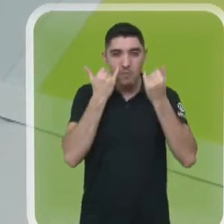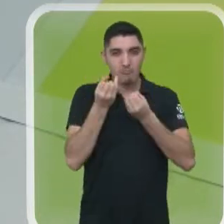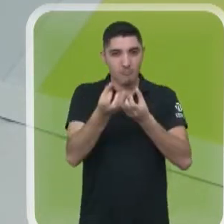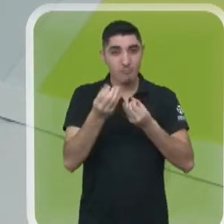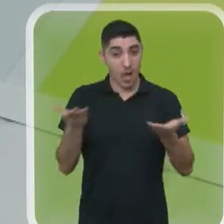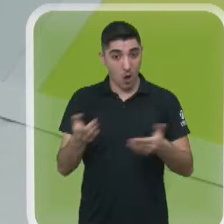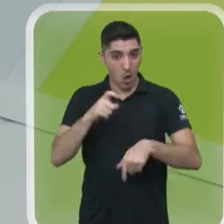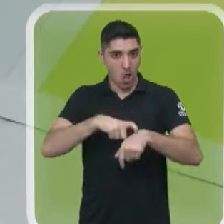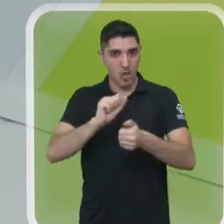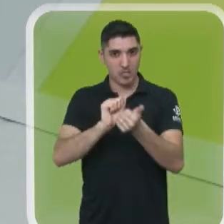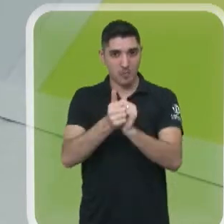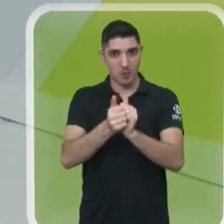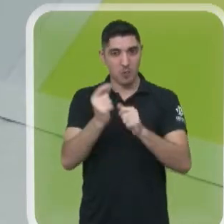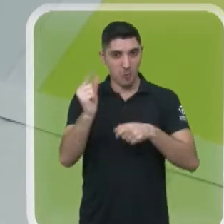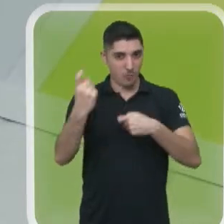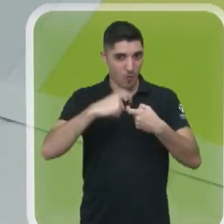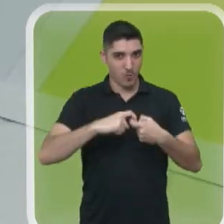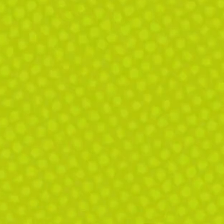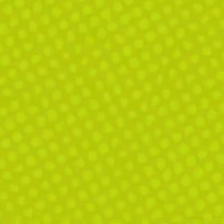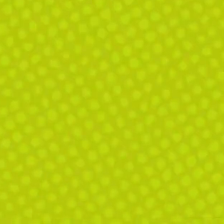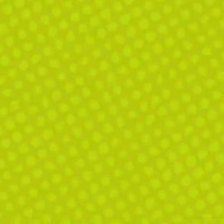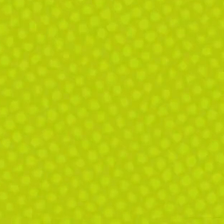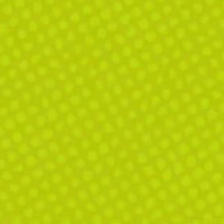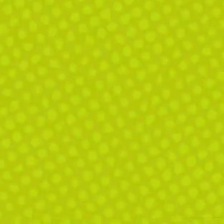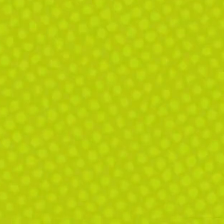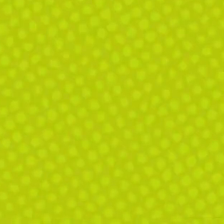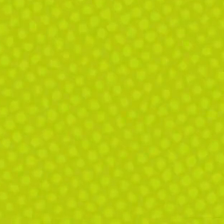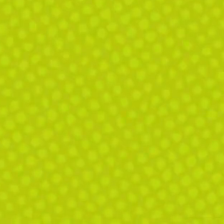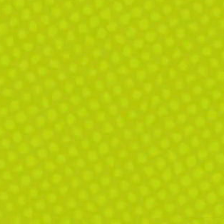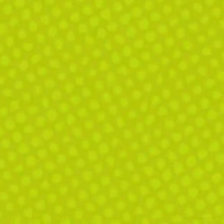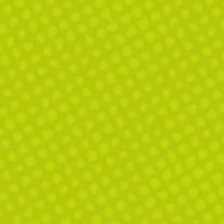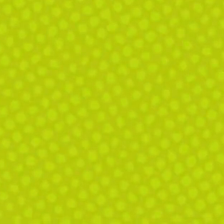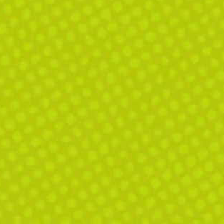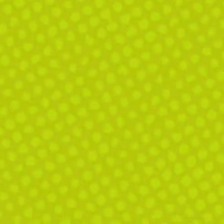aqui no nosso hora do esporte já voltamos E aí